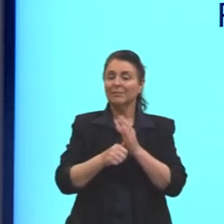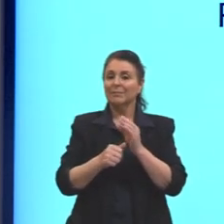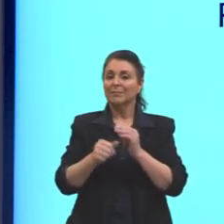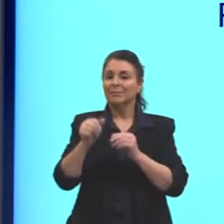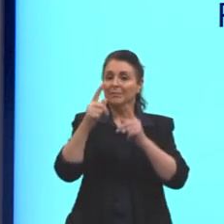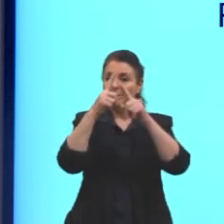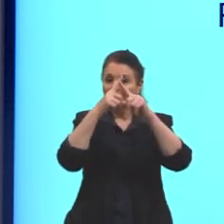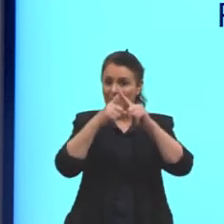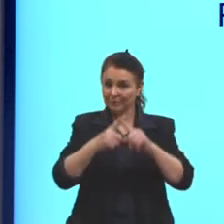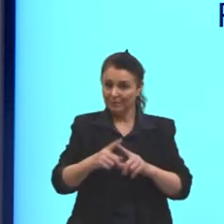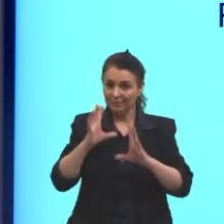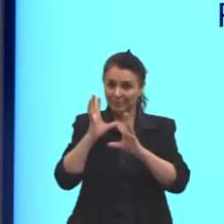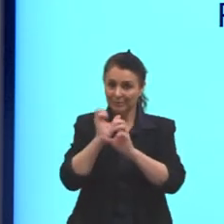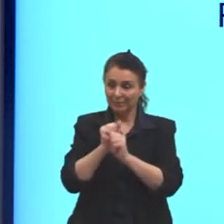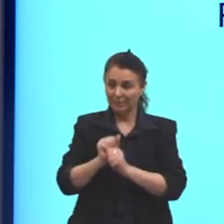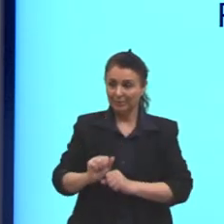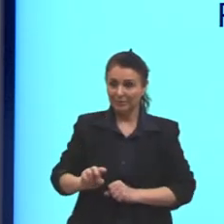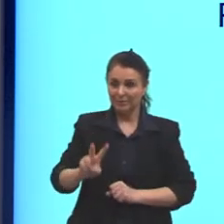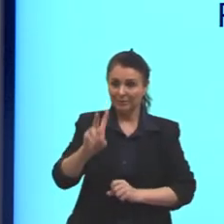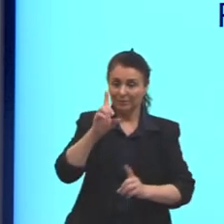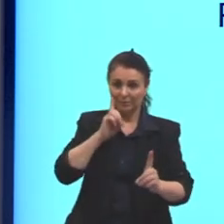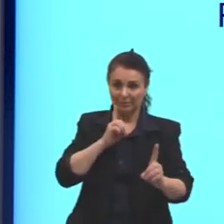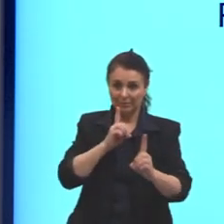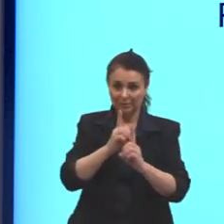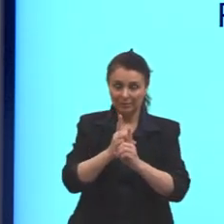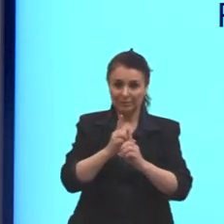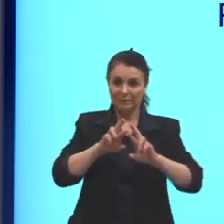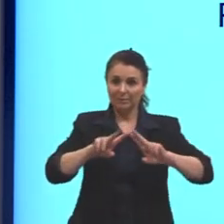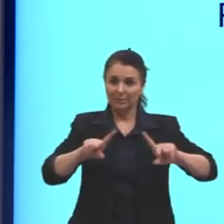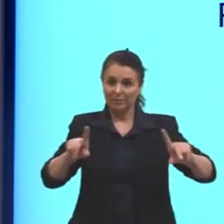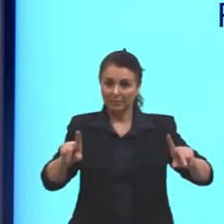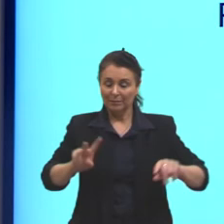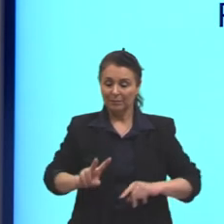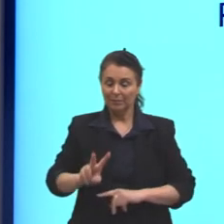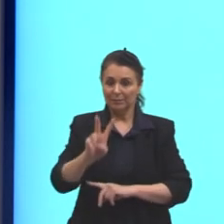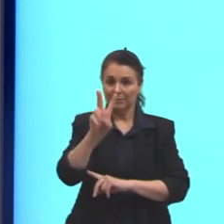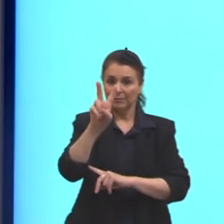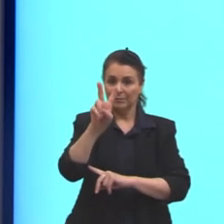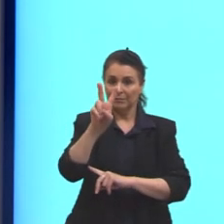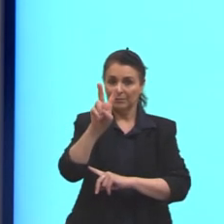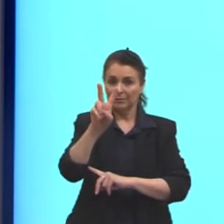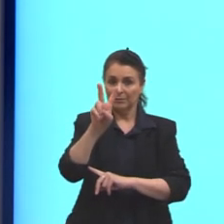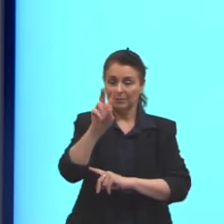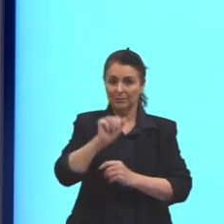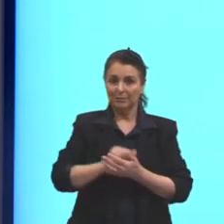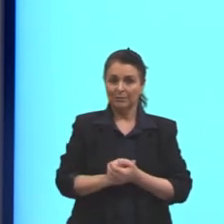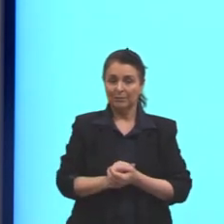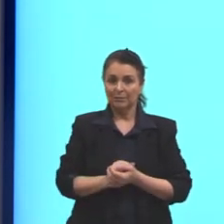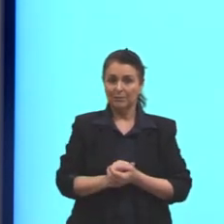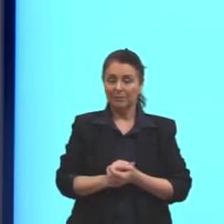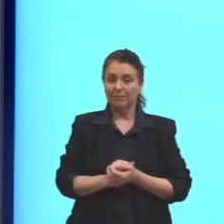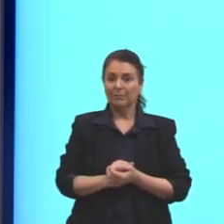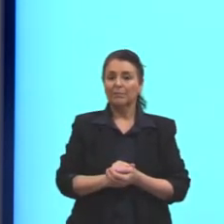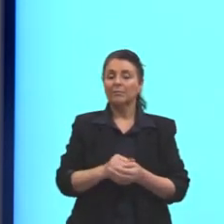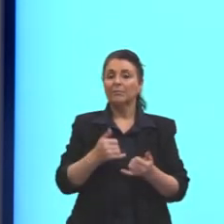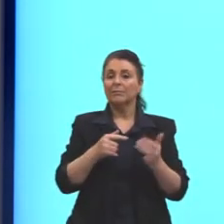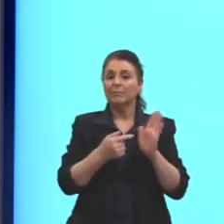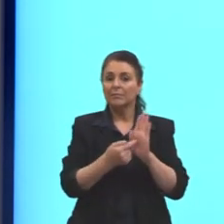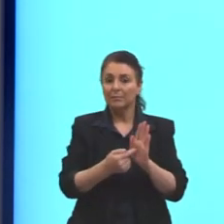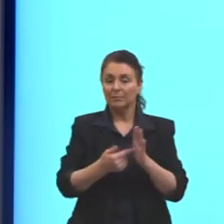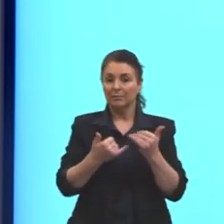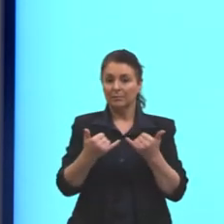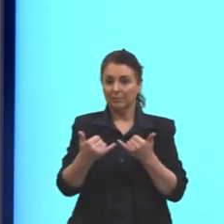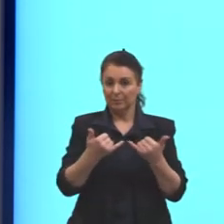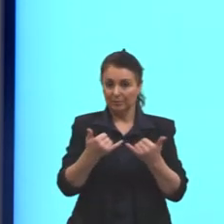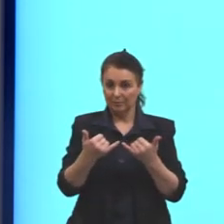produto da soma dos valores encontrados pela diferença desses valores a que eu trouxe o exemplo então